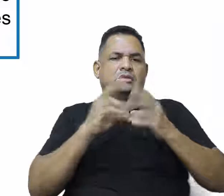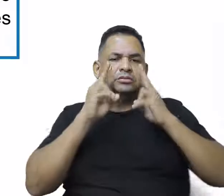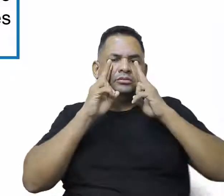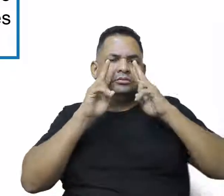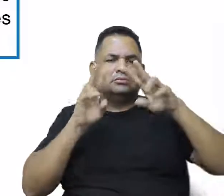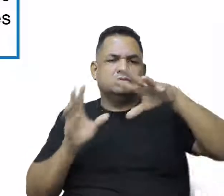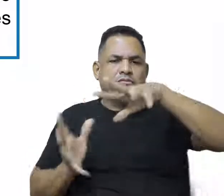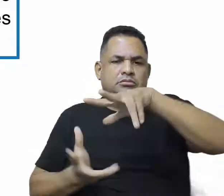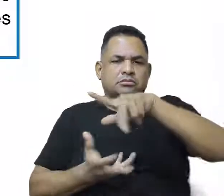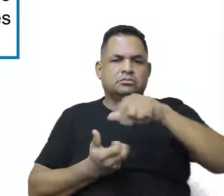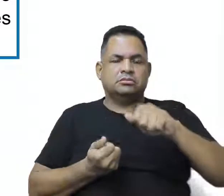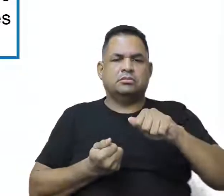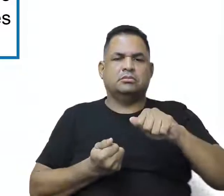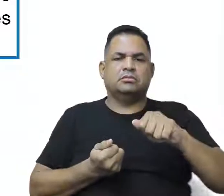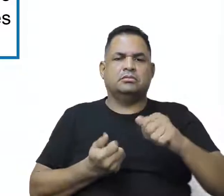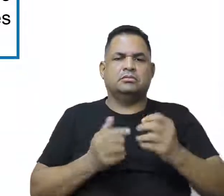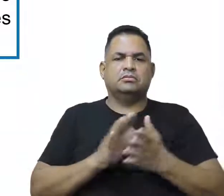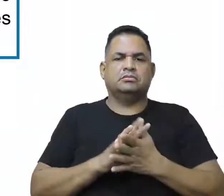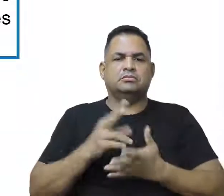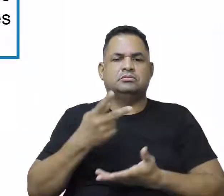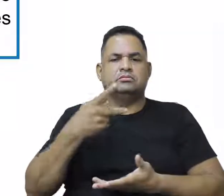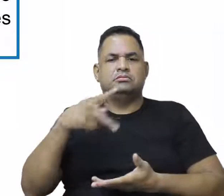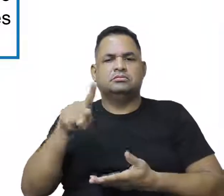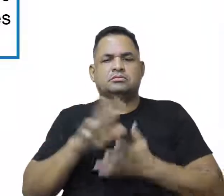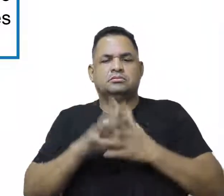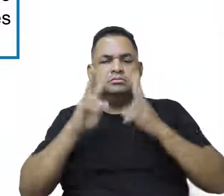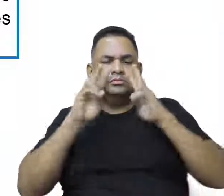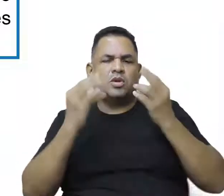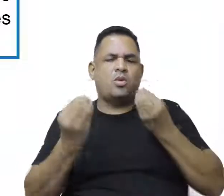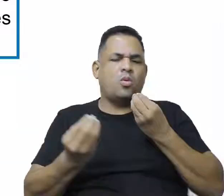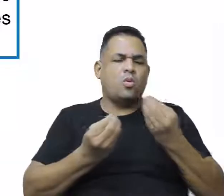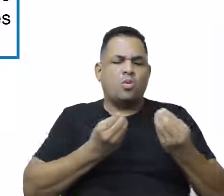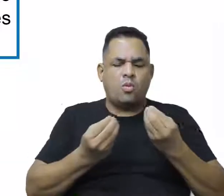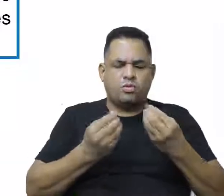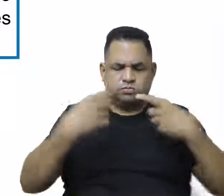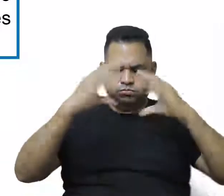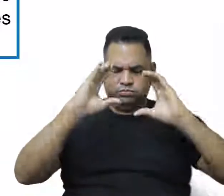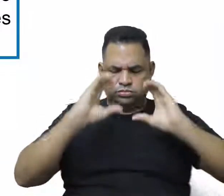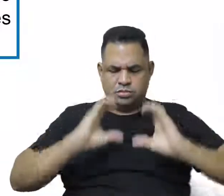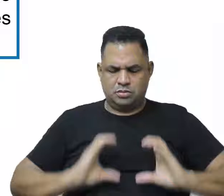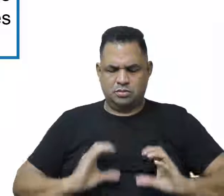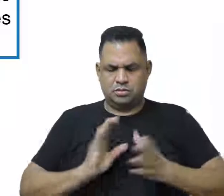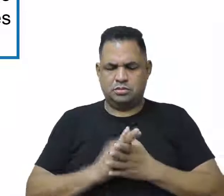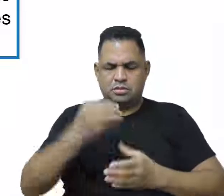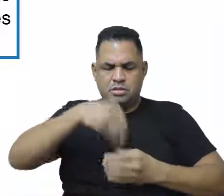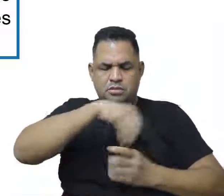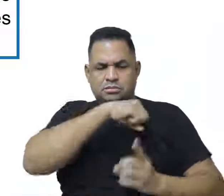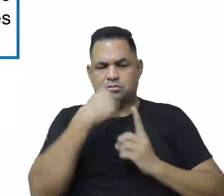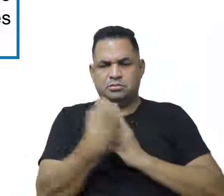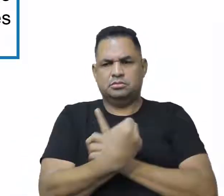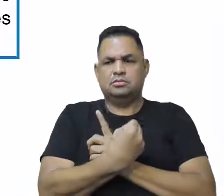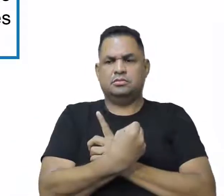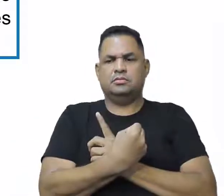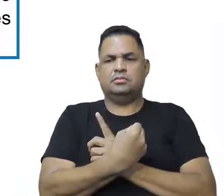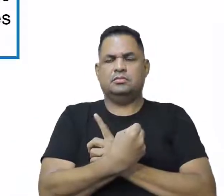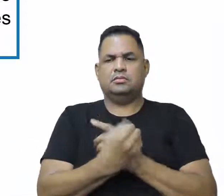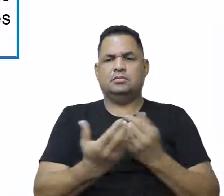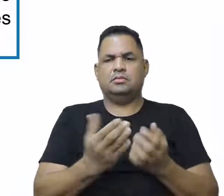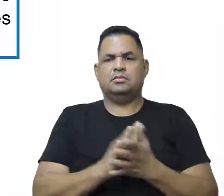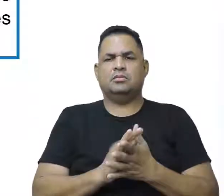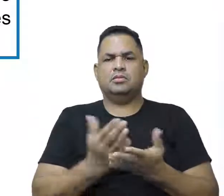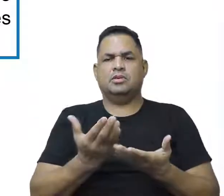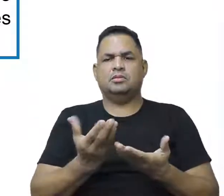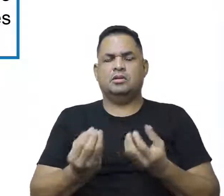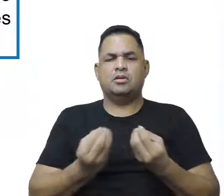de mundo, né? A sua visão de mundo, como você se porta diante dessa sociedade, como que você